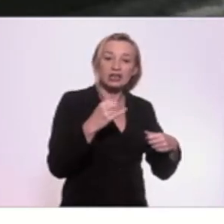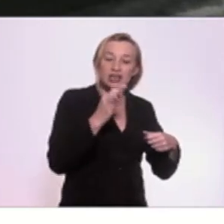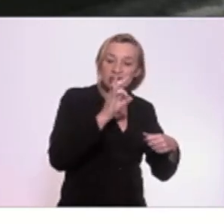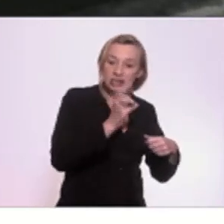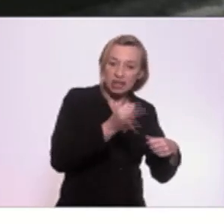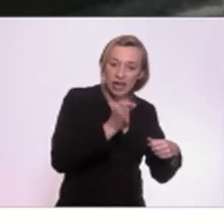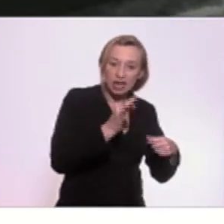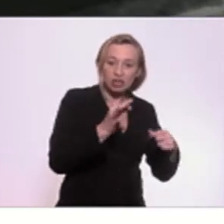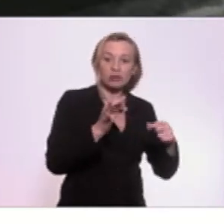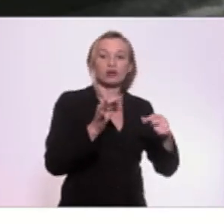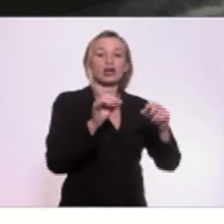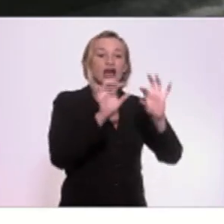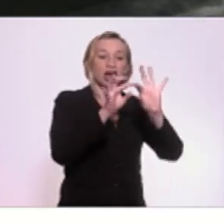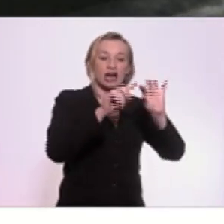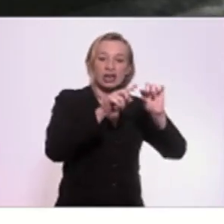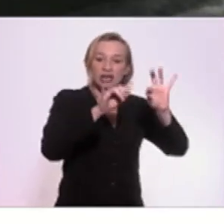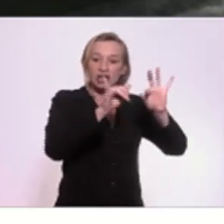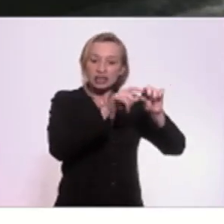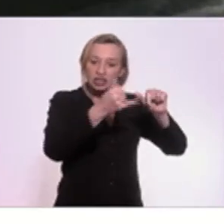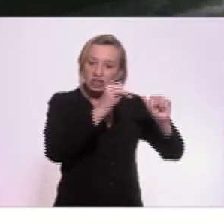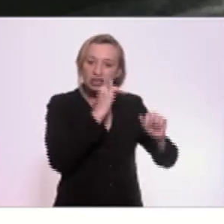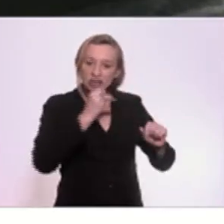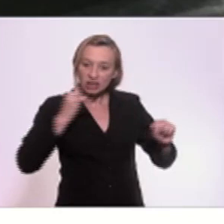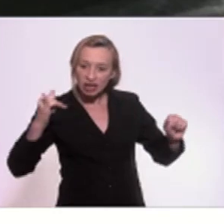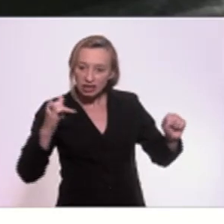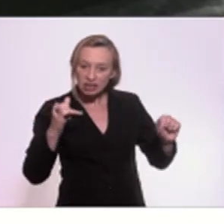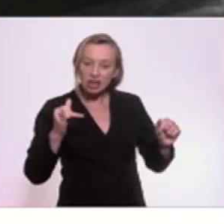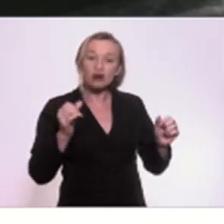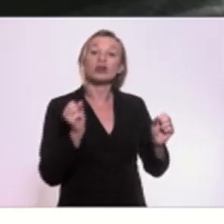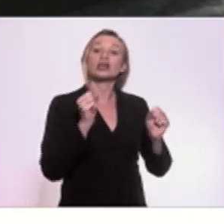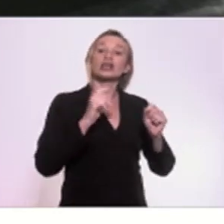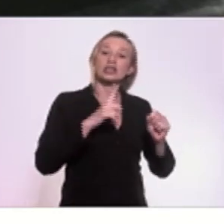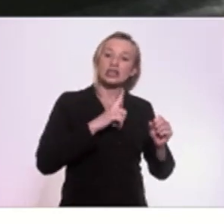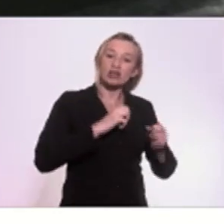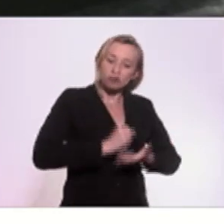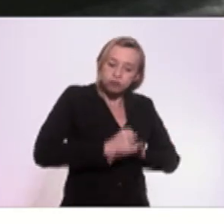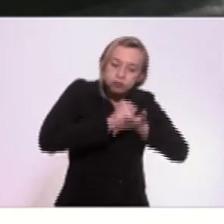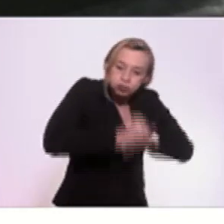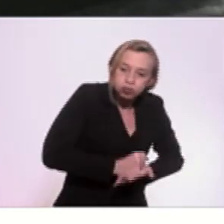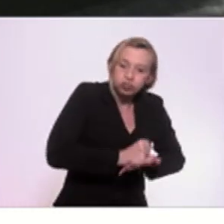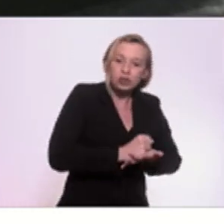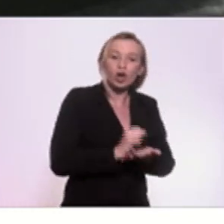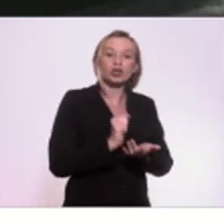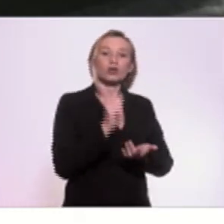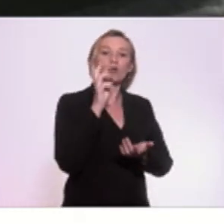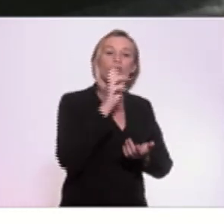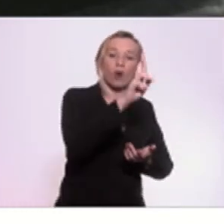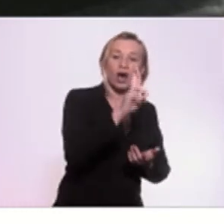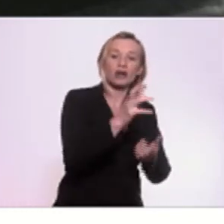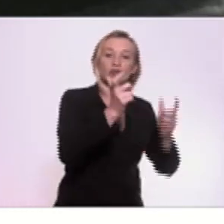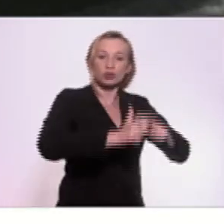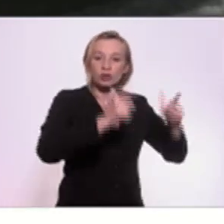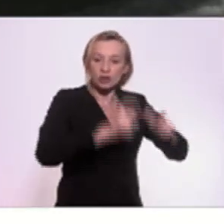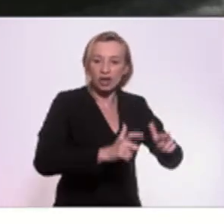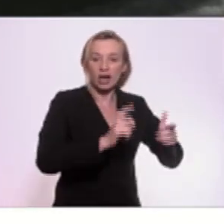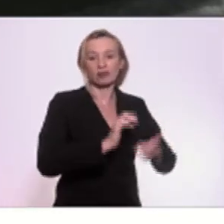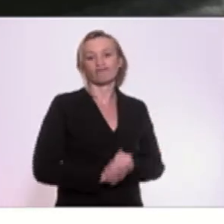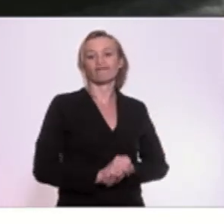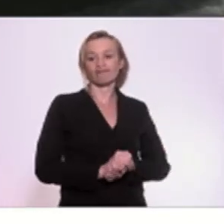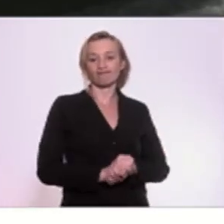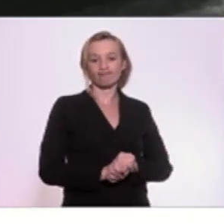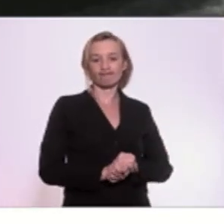força, suficiente para que suporte os ares condicionados que serão